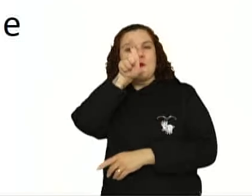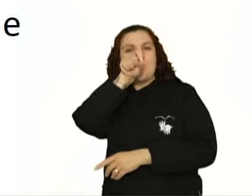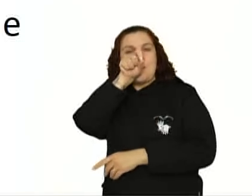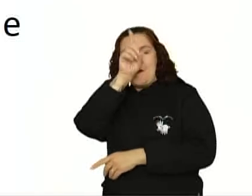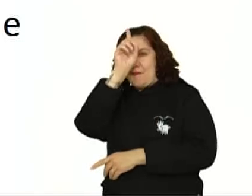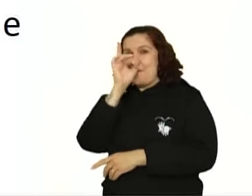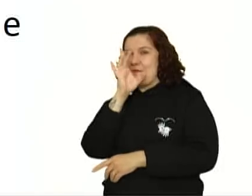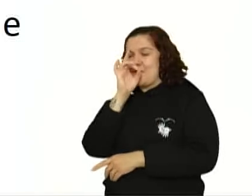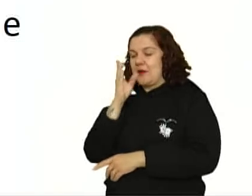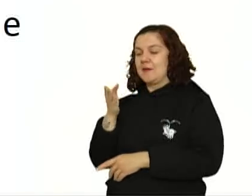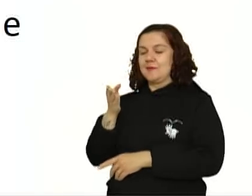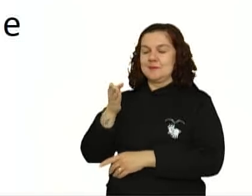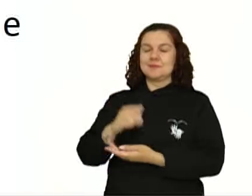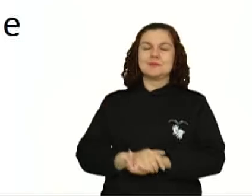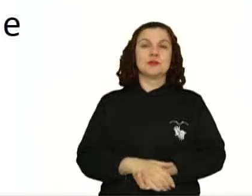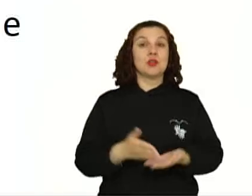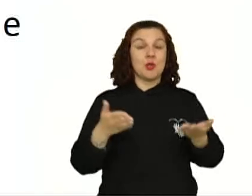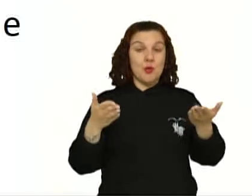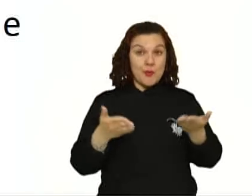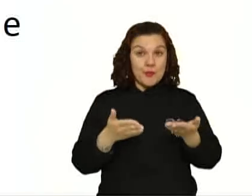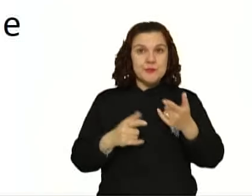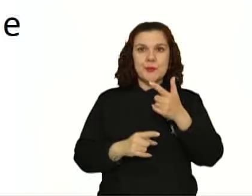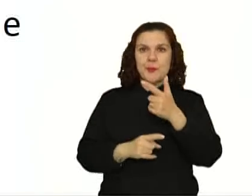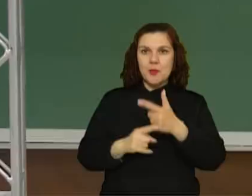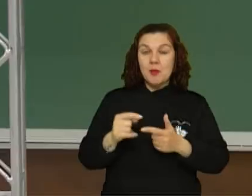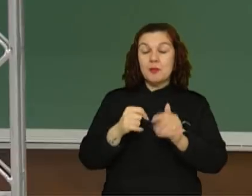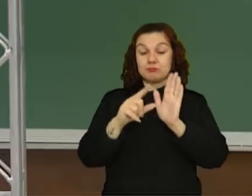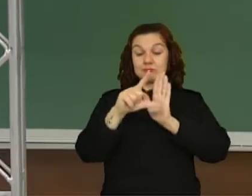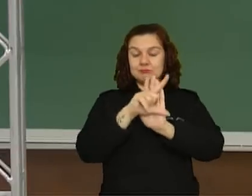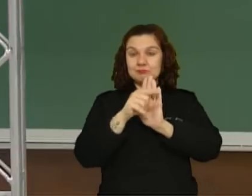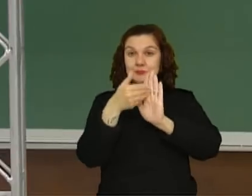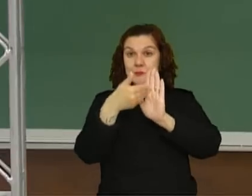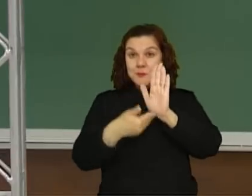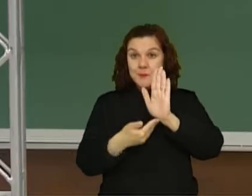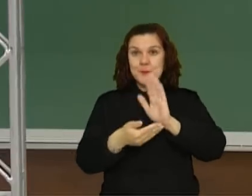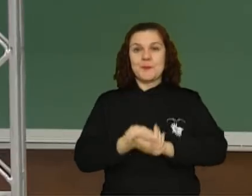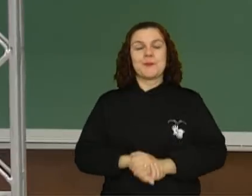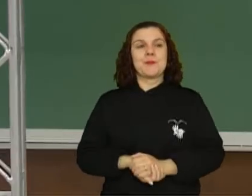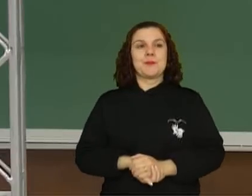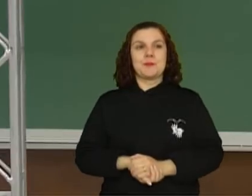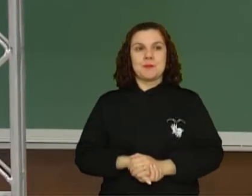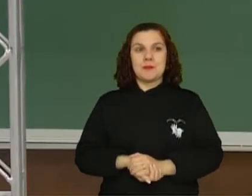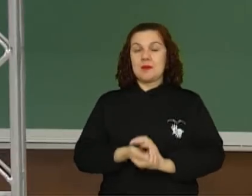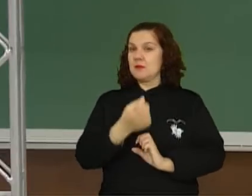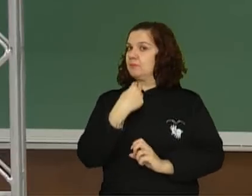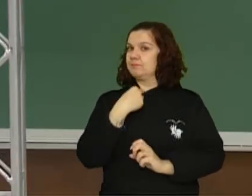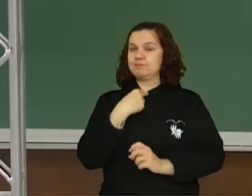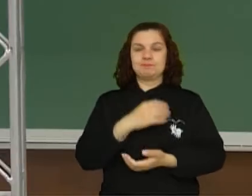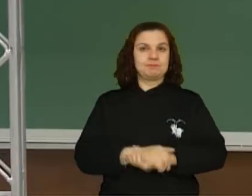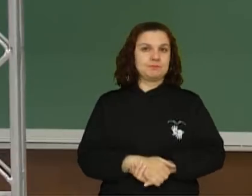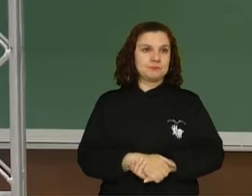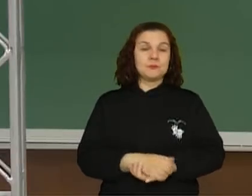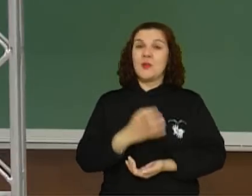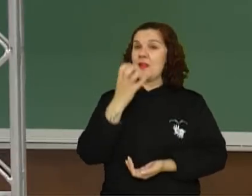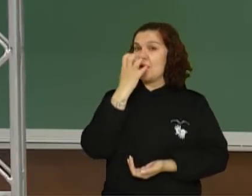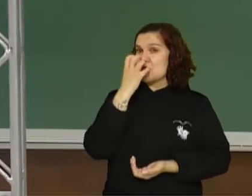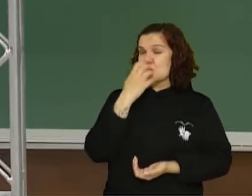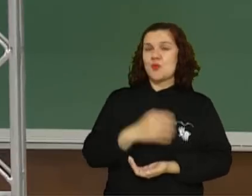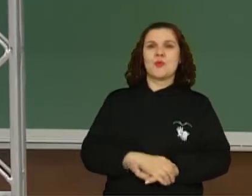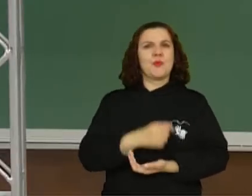papagaios, né? Lá, hoje em dia não, já tudo tem que ser, tá legalizado. senão não pode ter.